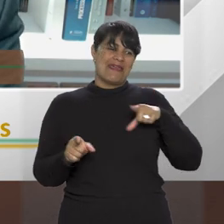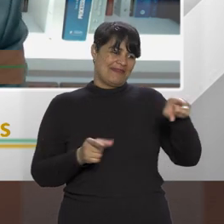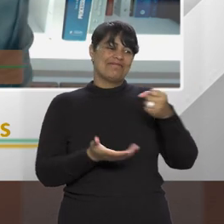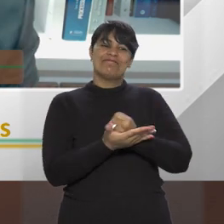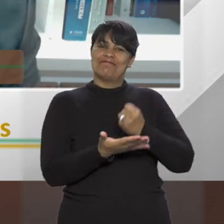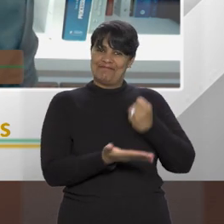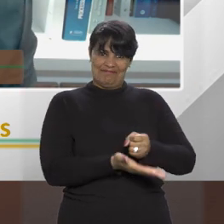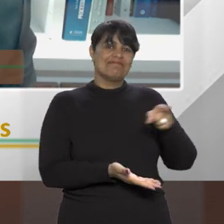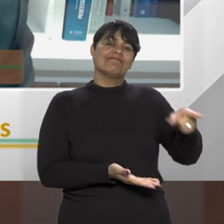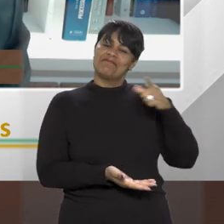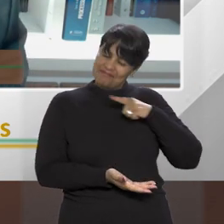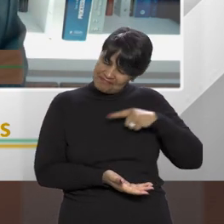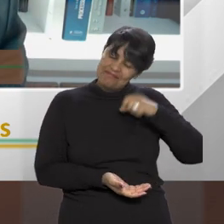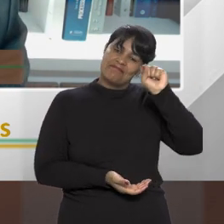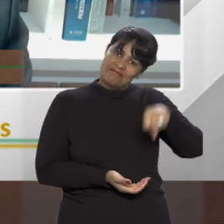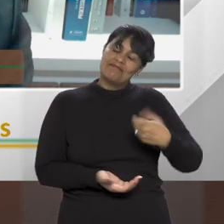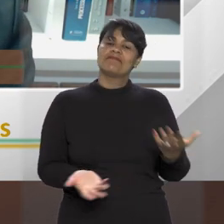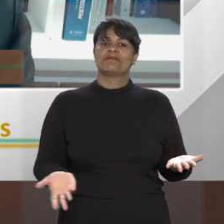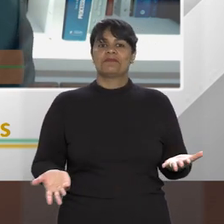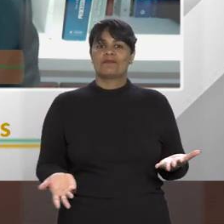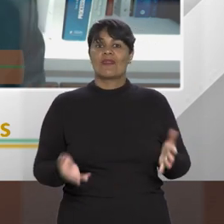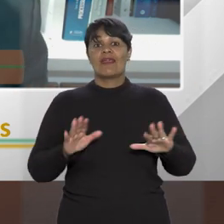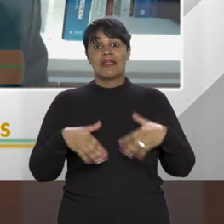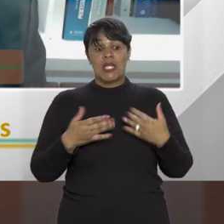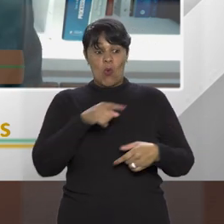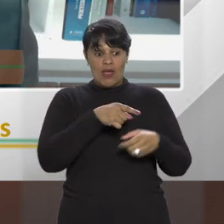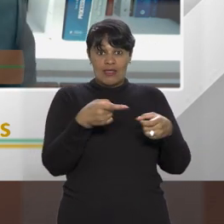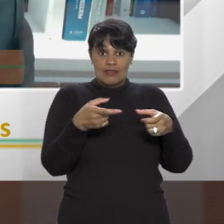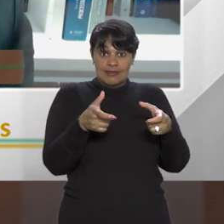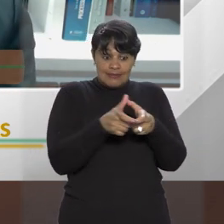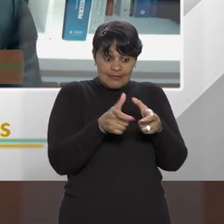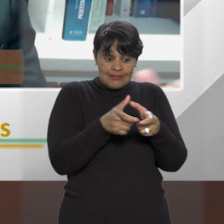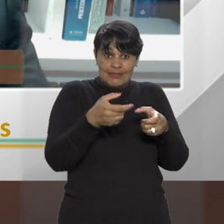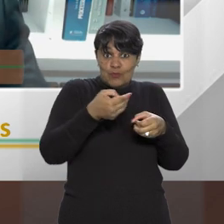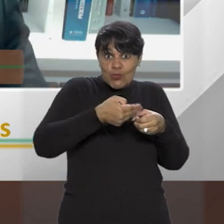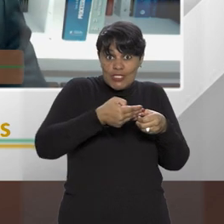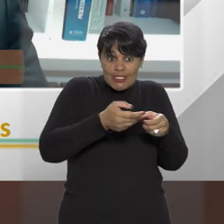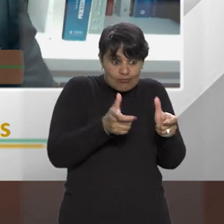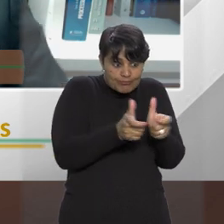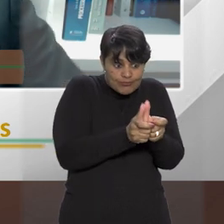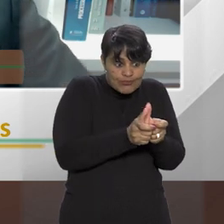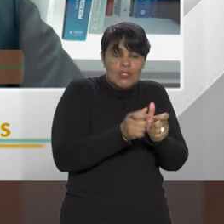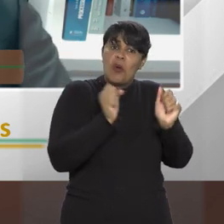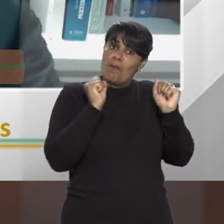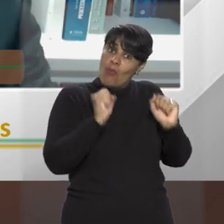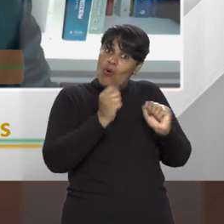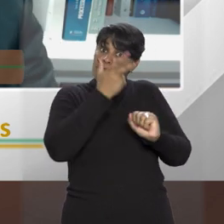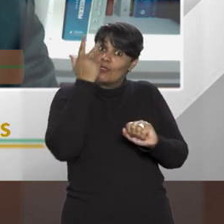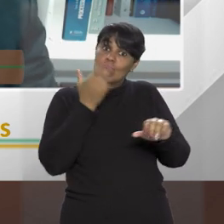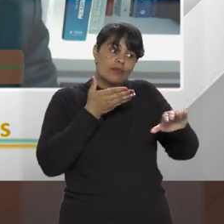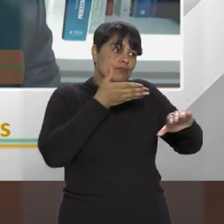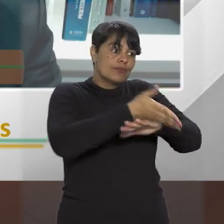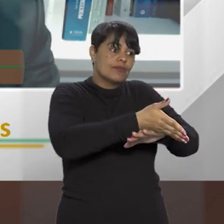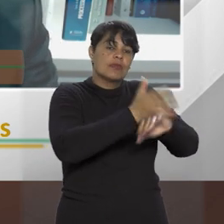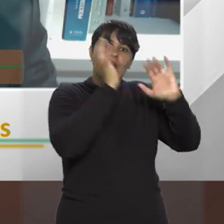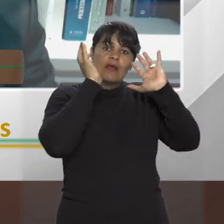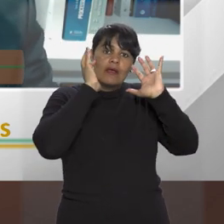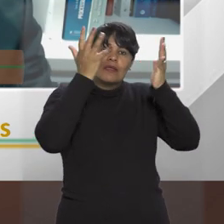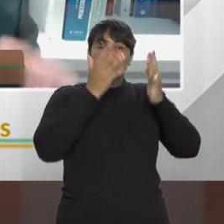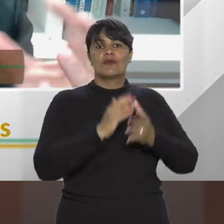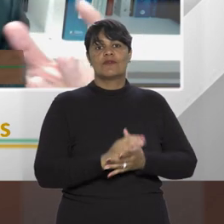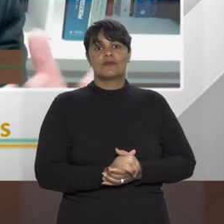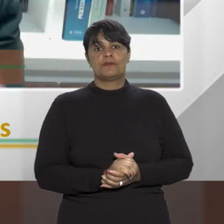está aberta da justiça para aquele cidadão. É claro que ele não vai resolver todos os problemas, longe disso, mas ele não deixa de ser um